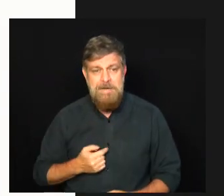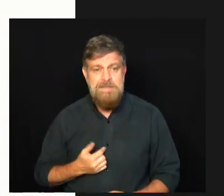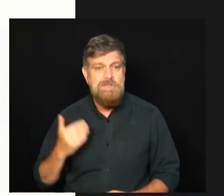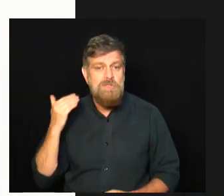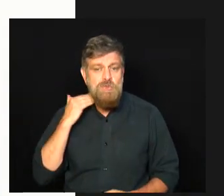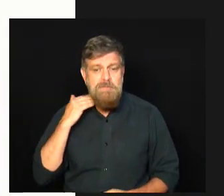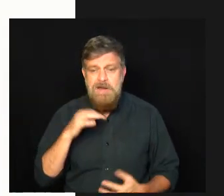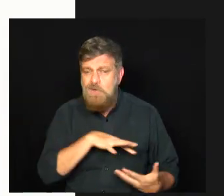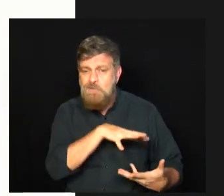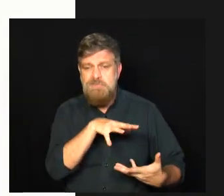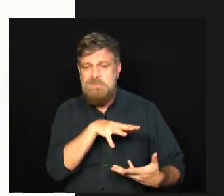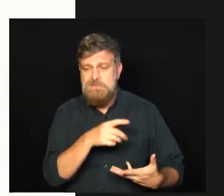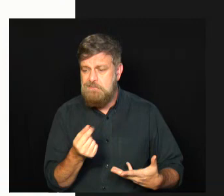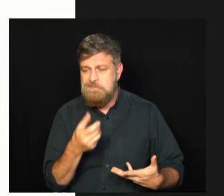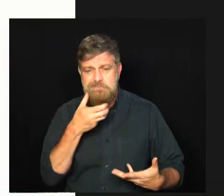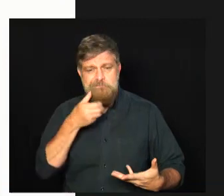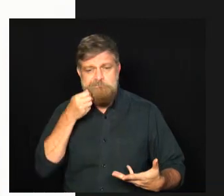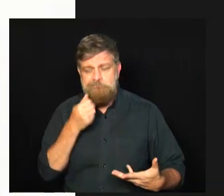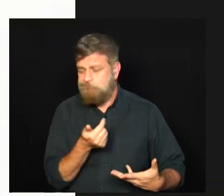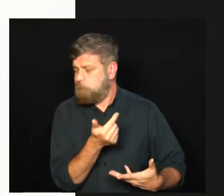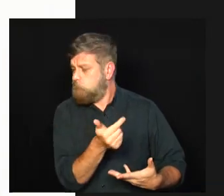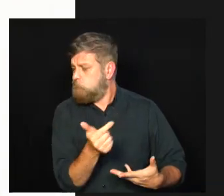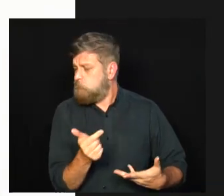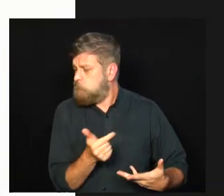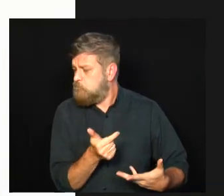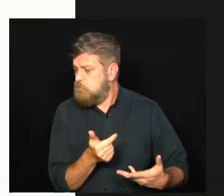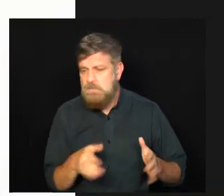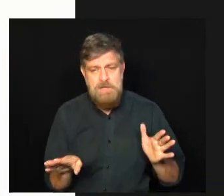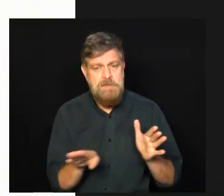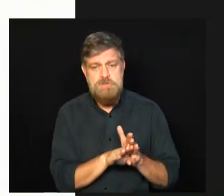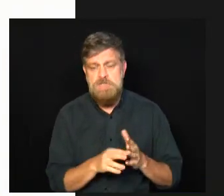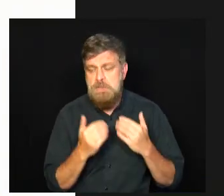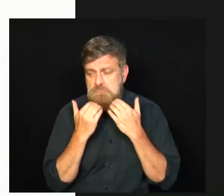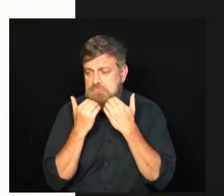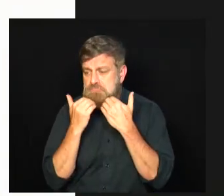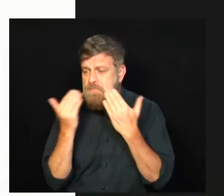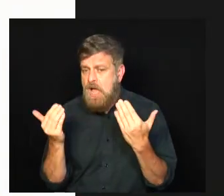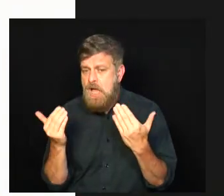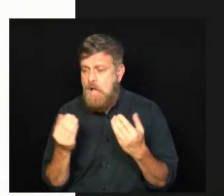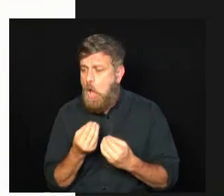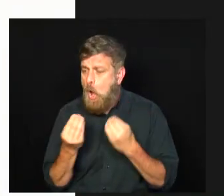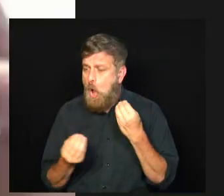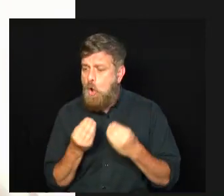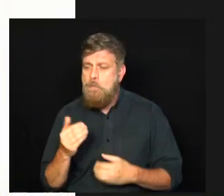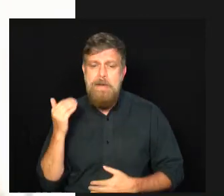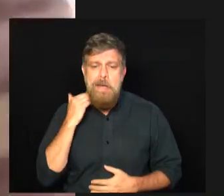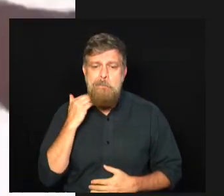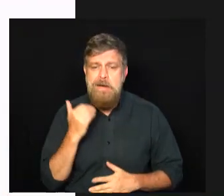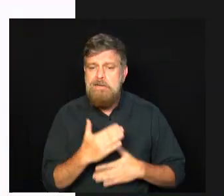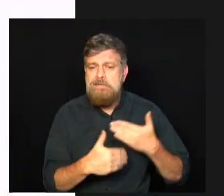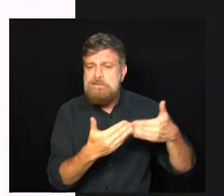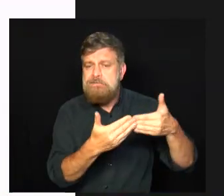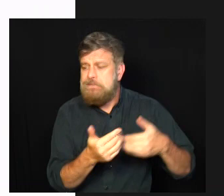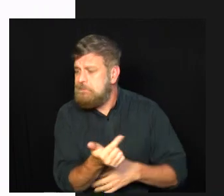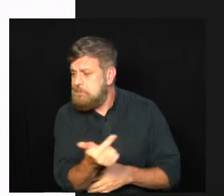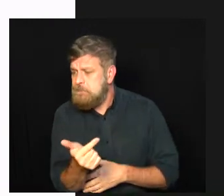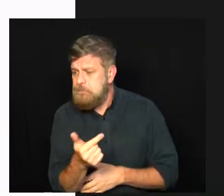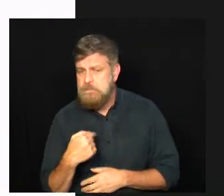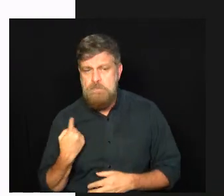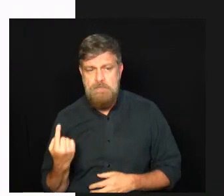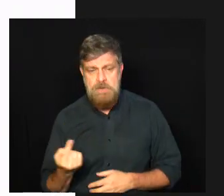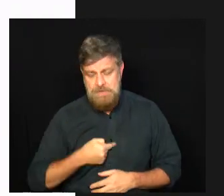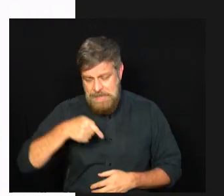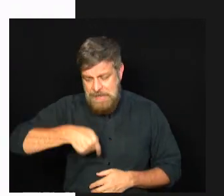Mundial. Isso não chega no Banco Interamericano do Desenvolvimento. Isso não chega nem no nosso